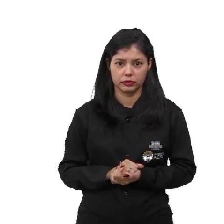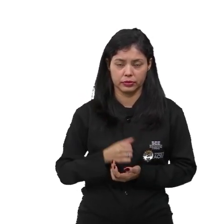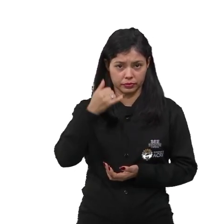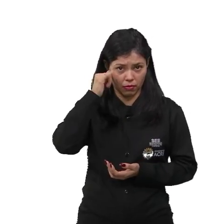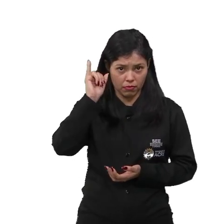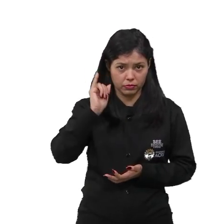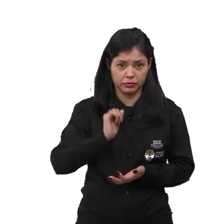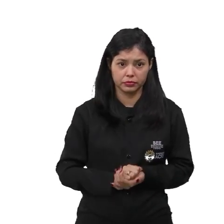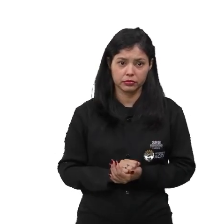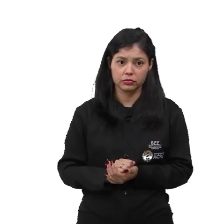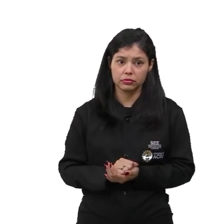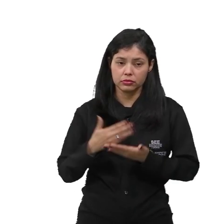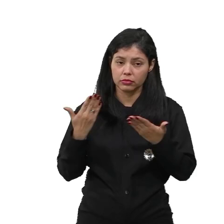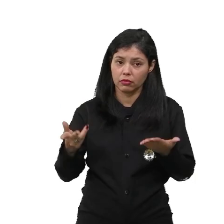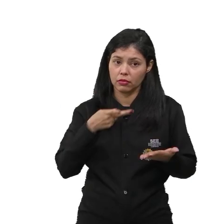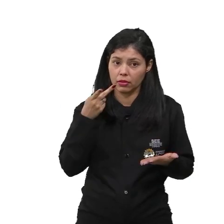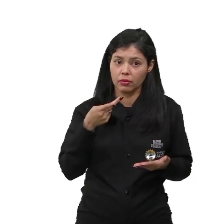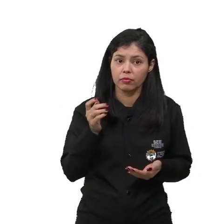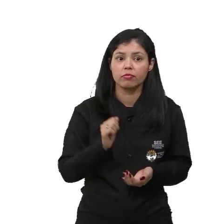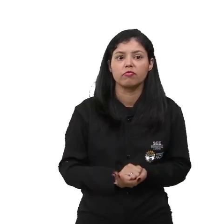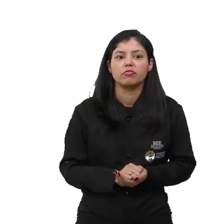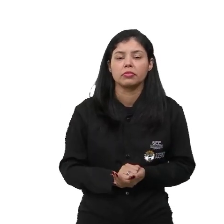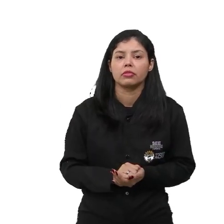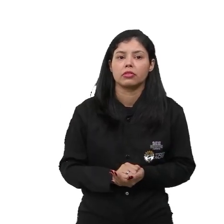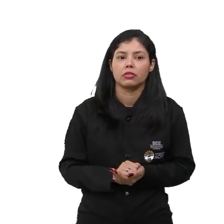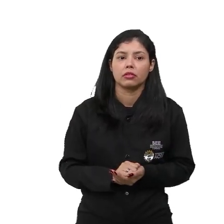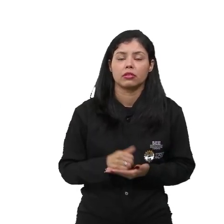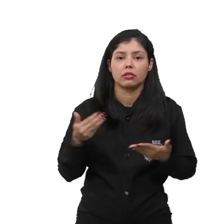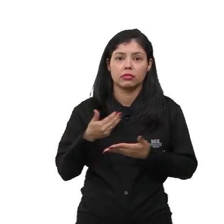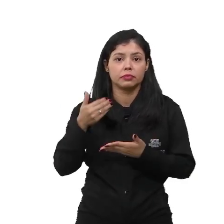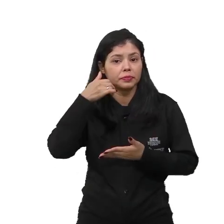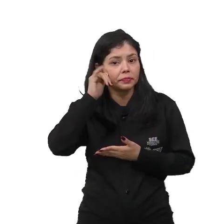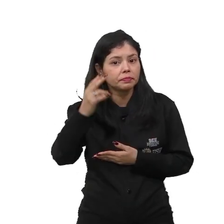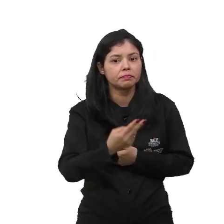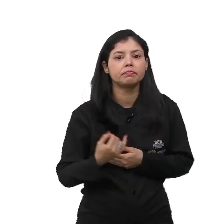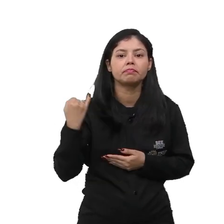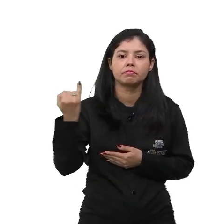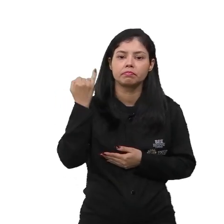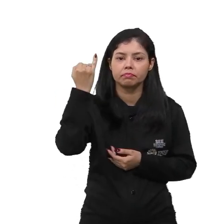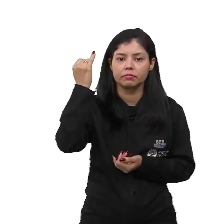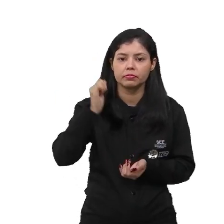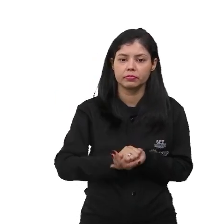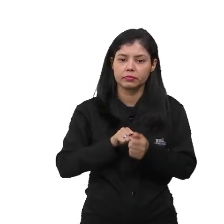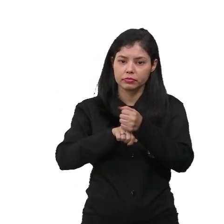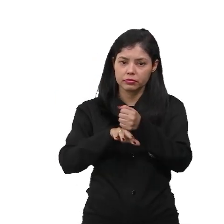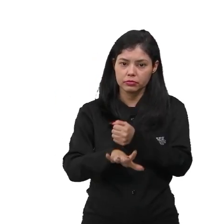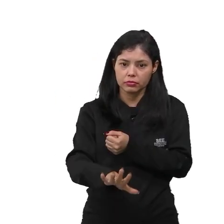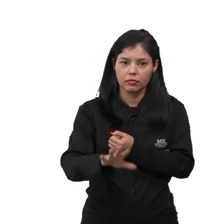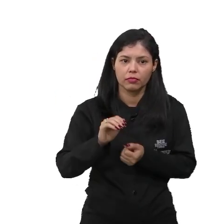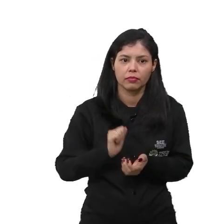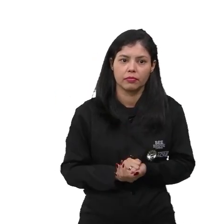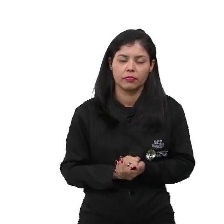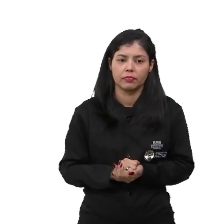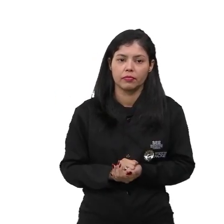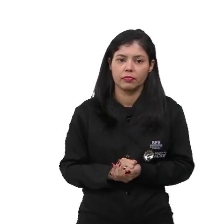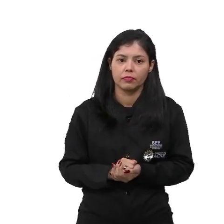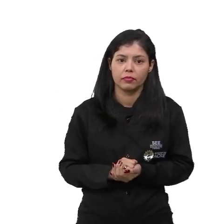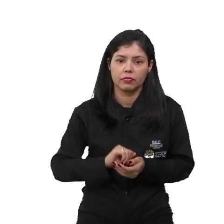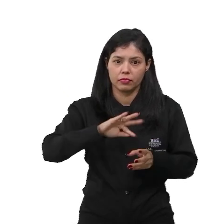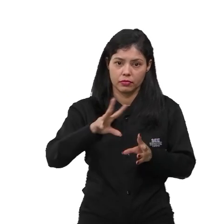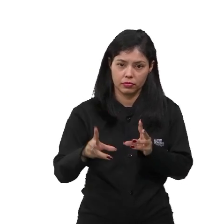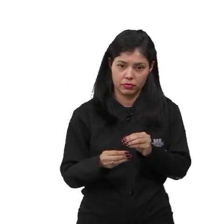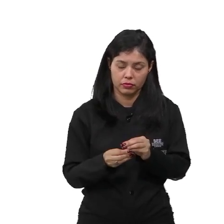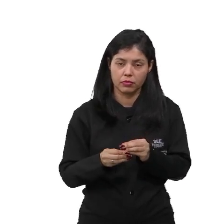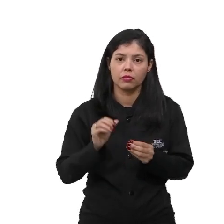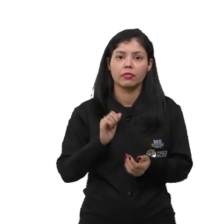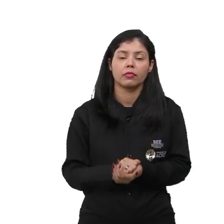A prevenção, gente. Então, agora a gente vai falar de saneamento básico, que é extremamente importante, gente. Então, a gente tem ali a implantação de uma